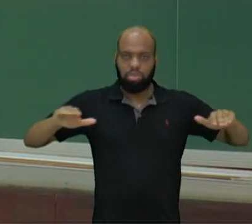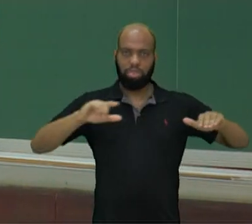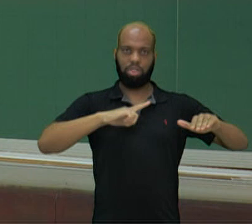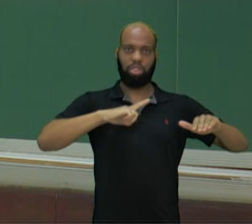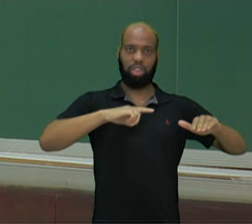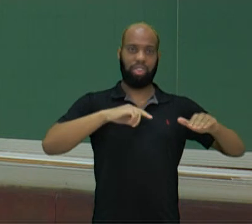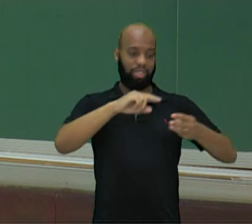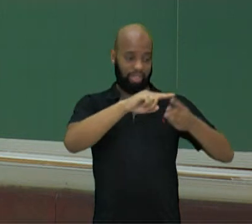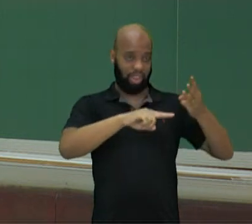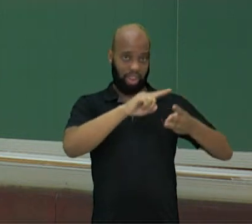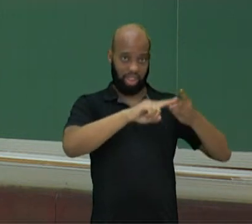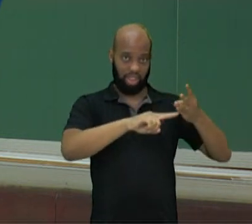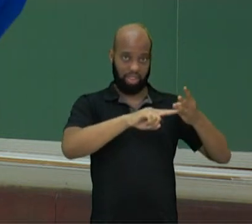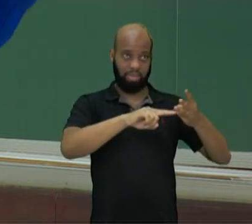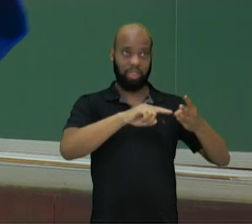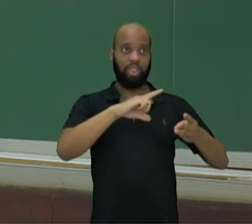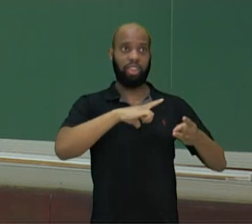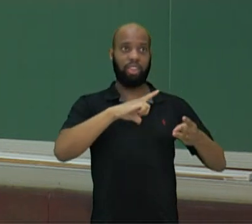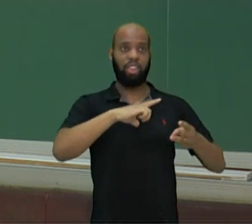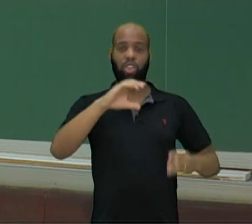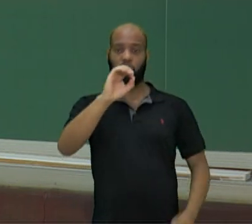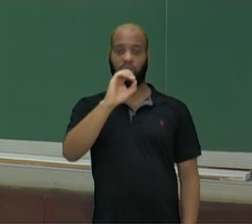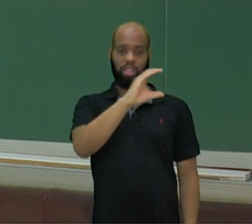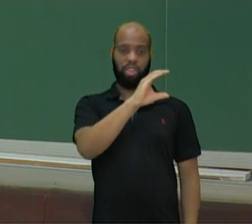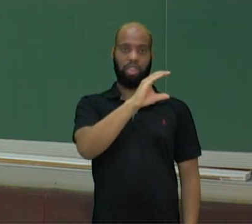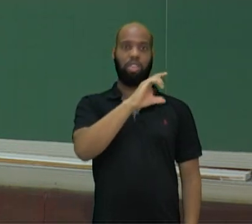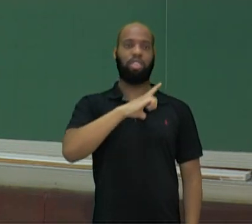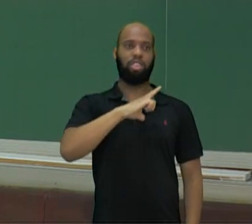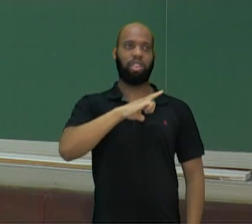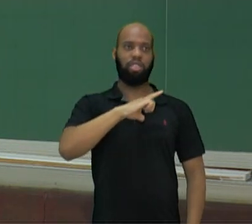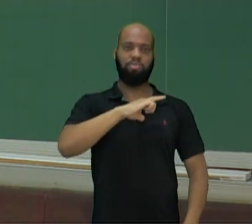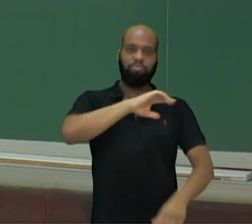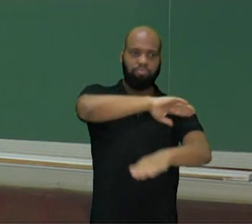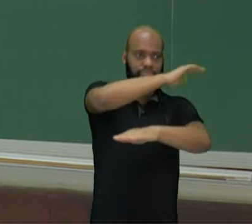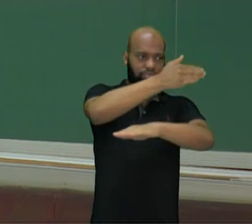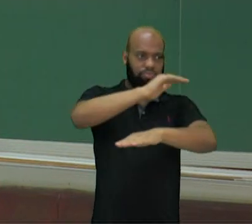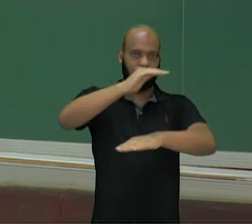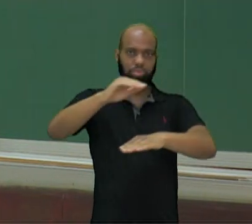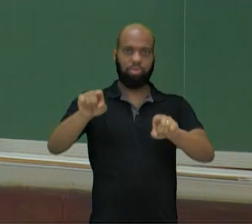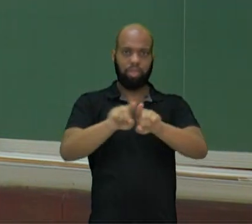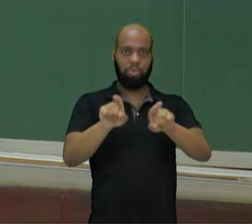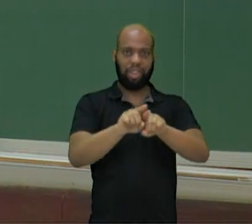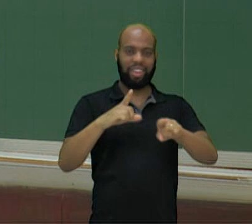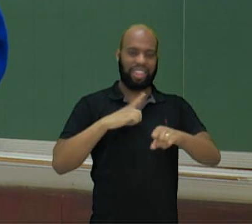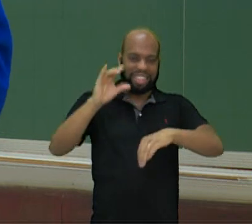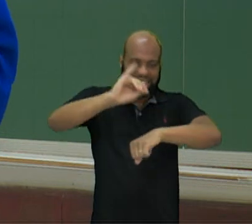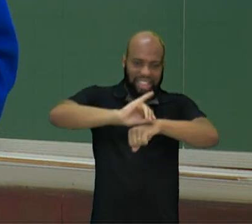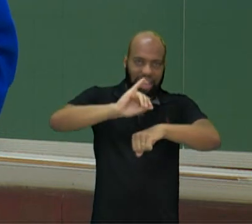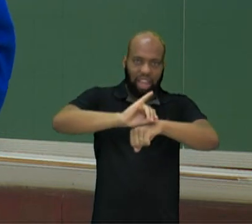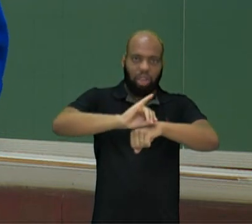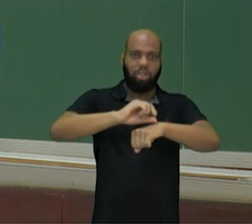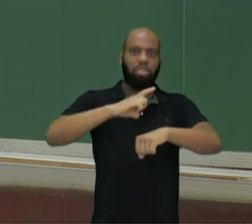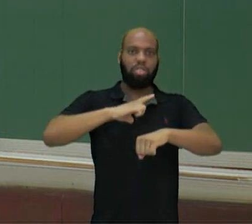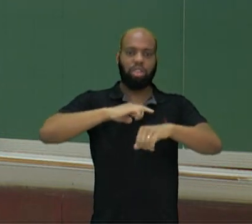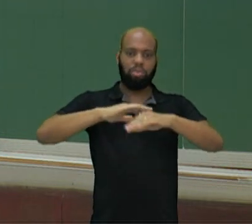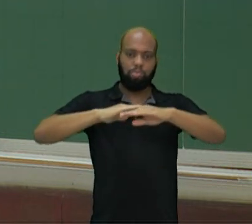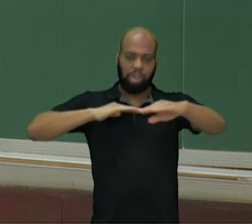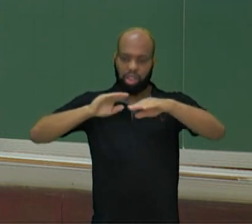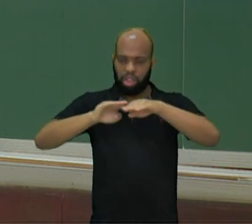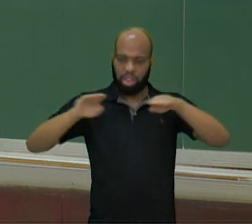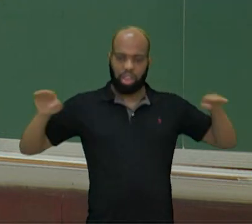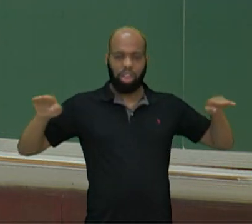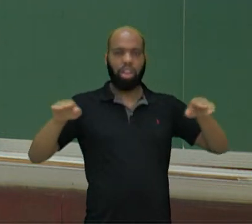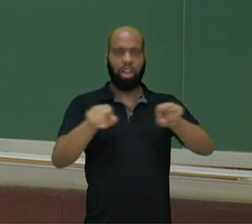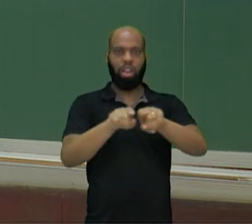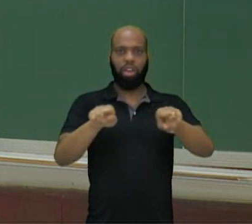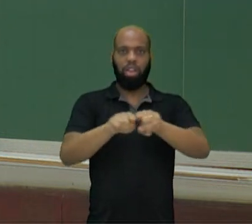partes, a parte ocidental, o relevo mais elevado, a parte central, as áreas aí de planalto, né, e